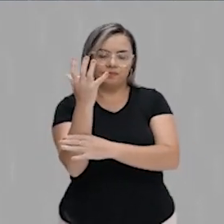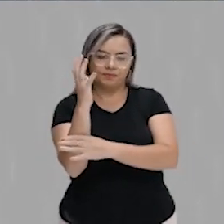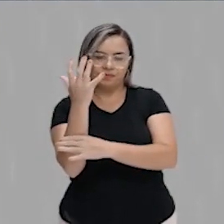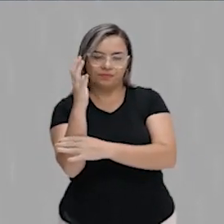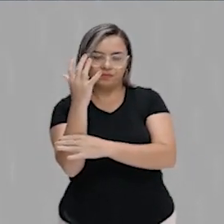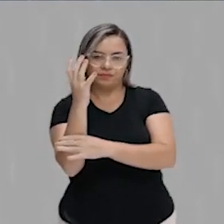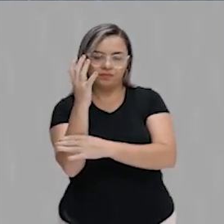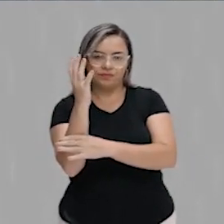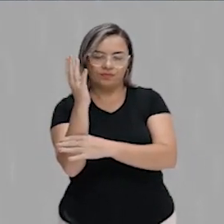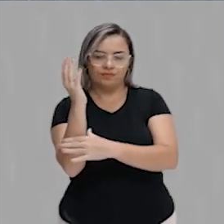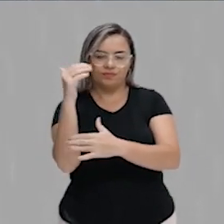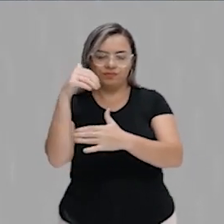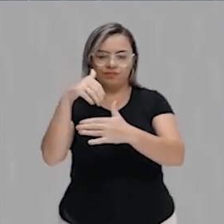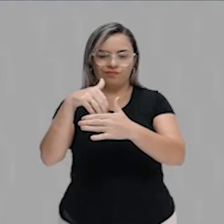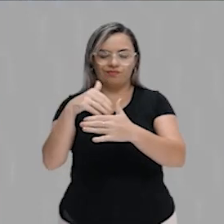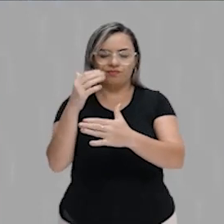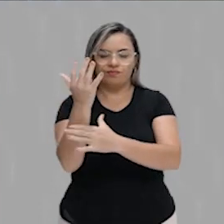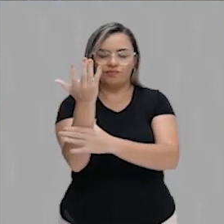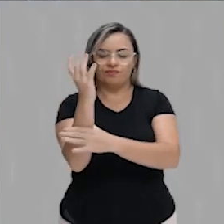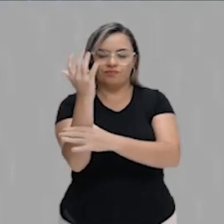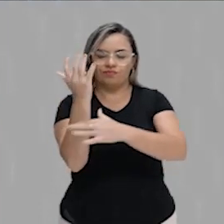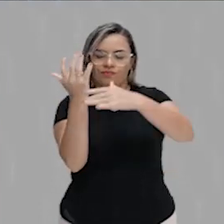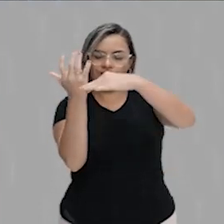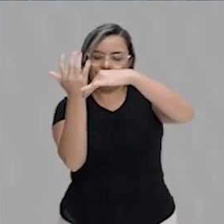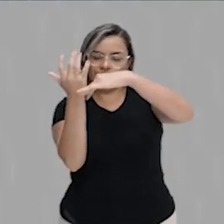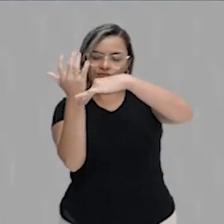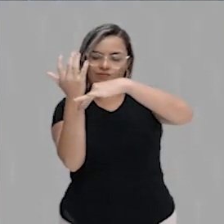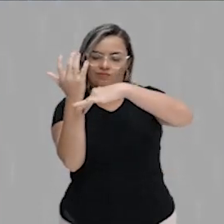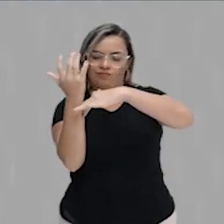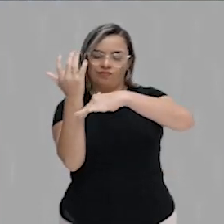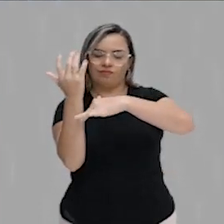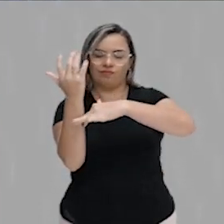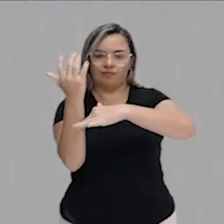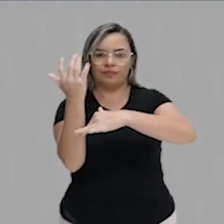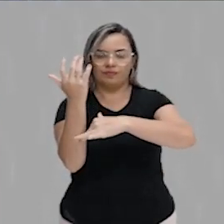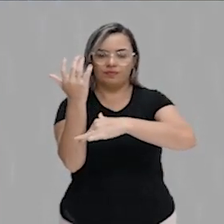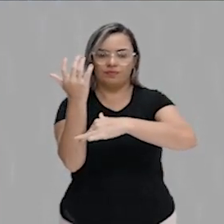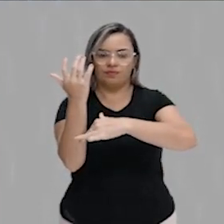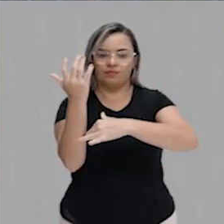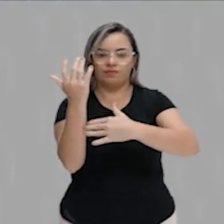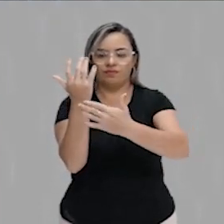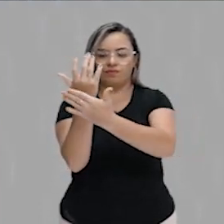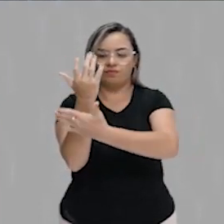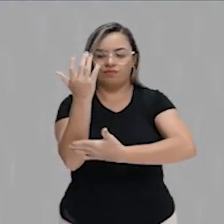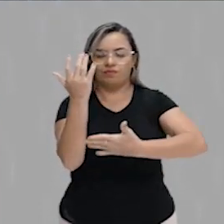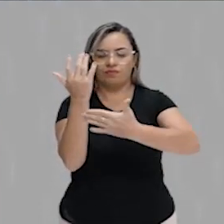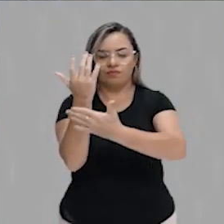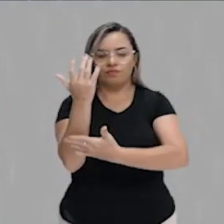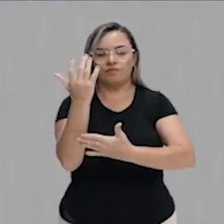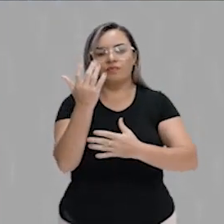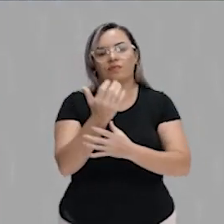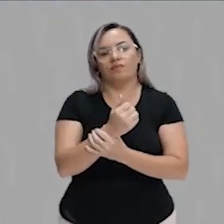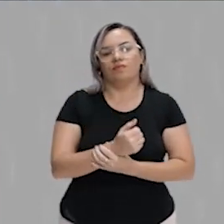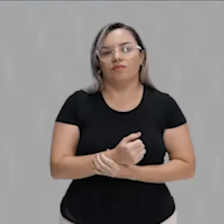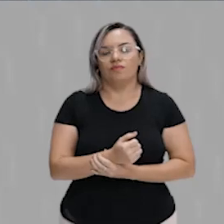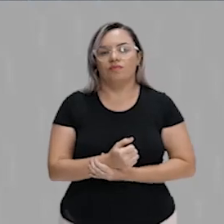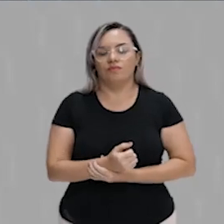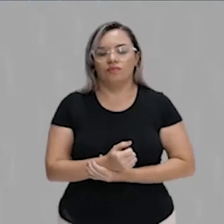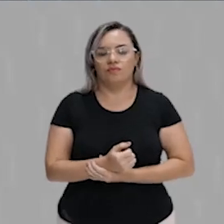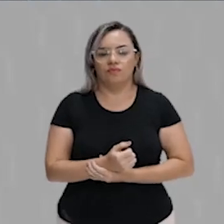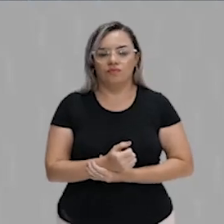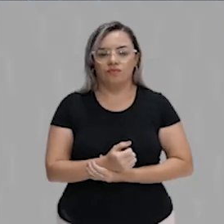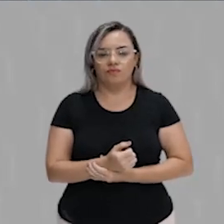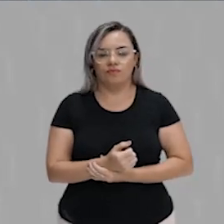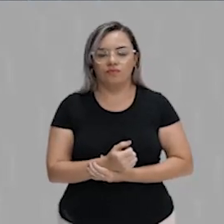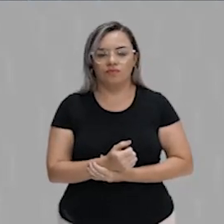vão atuar em outras regiões da planta, certo? Então, basicamente é isso. Elas atuam